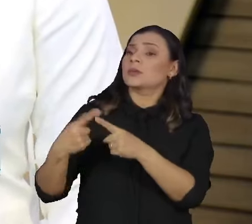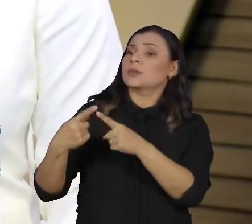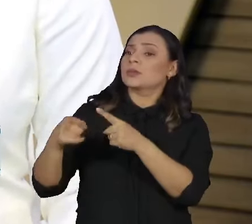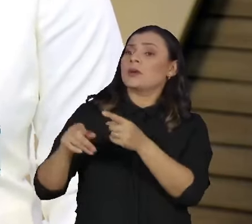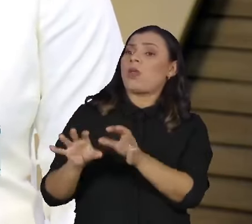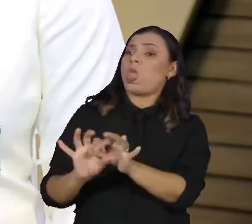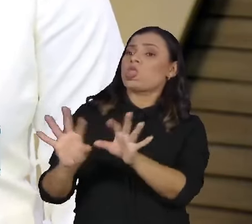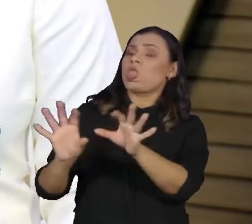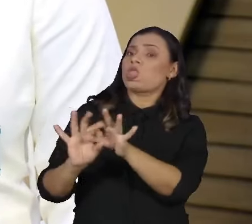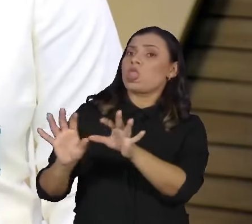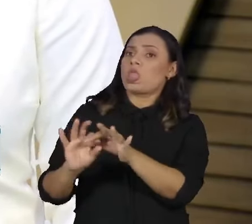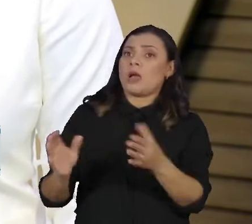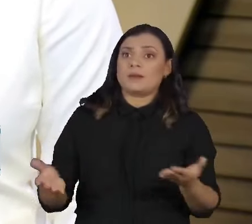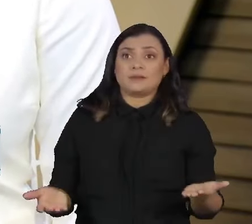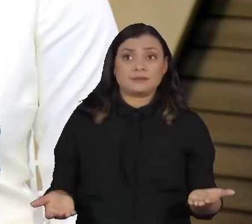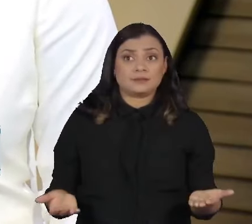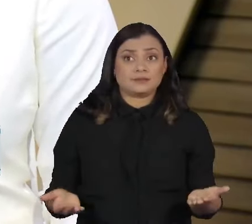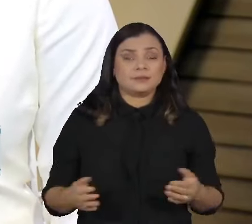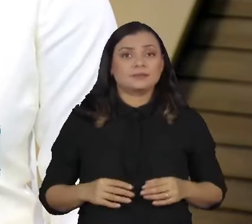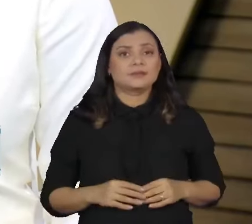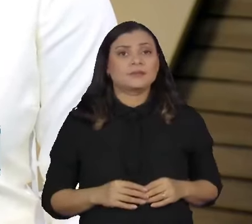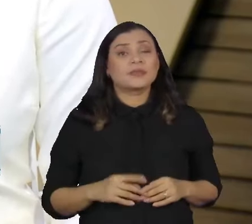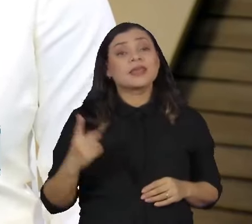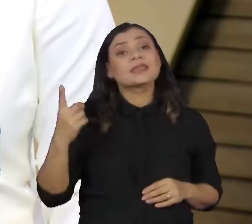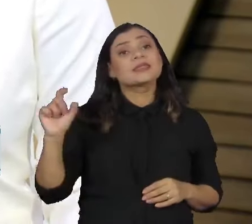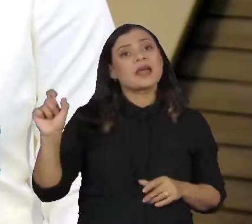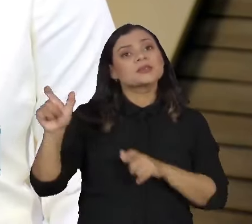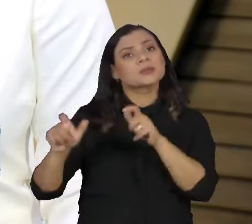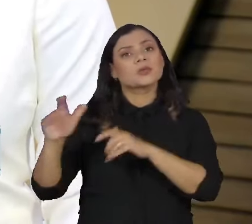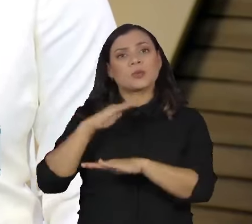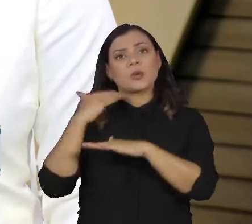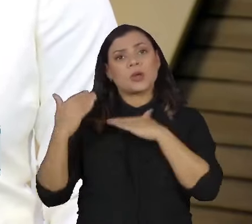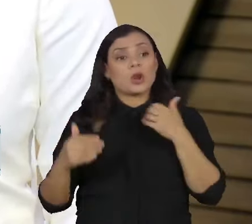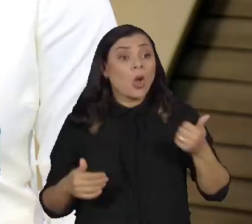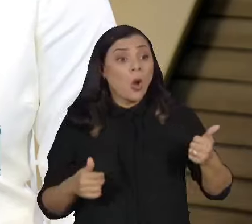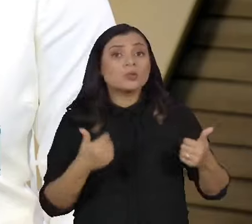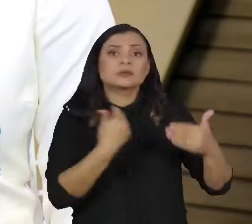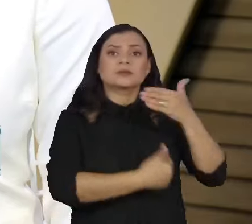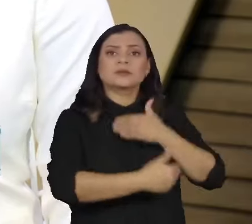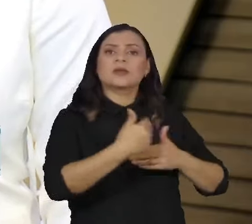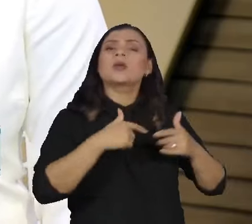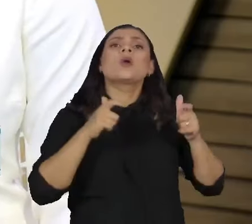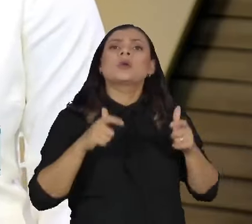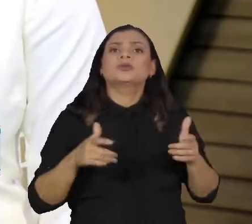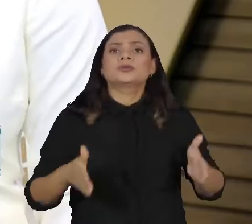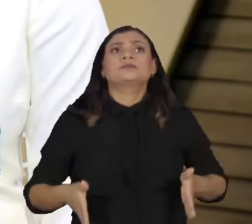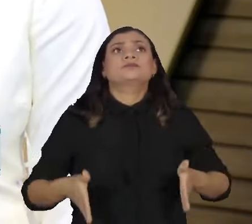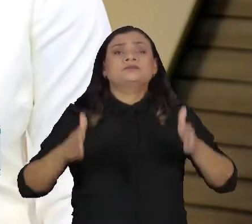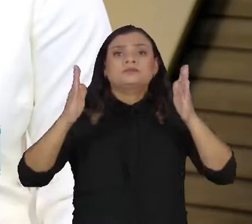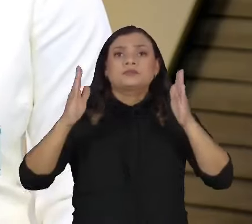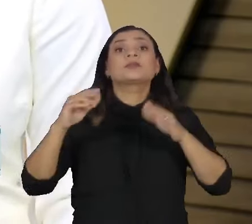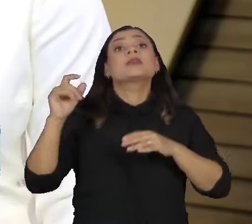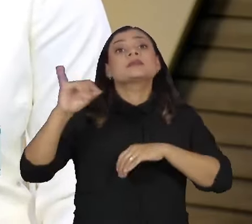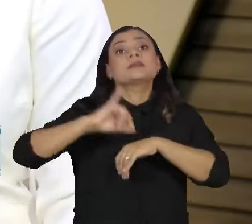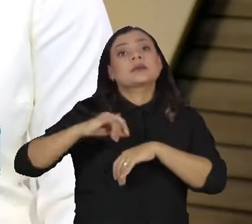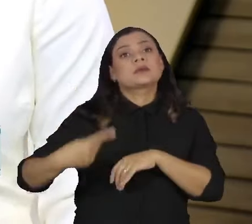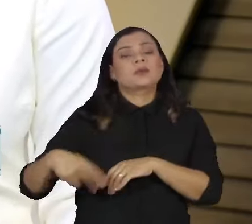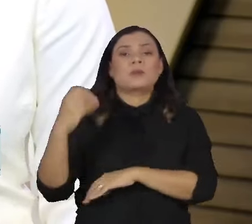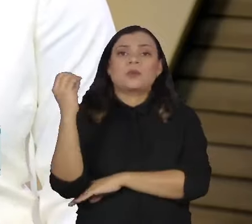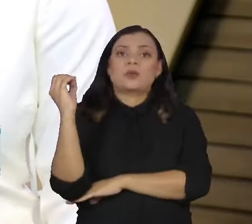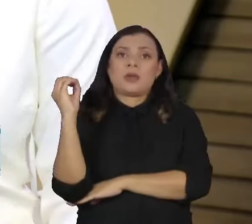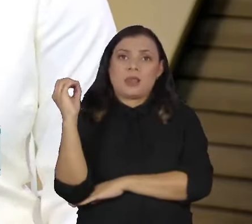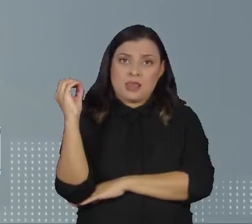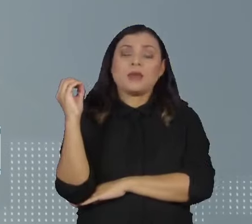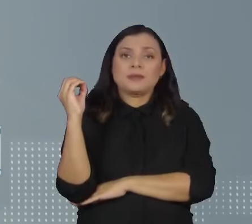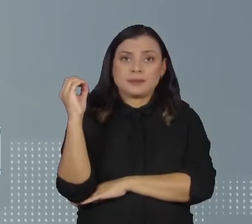Pelo menos 10 pessoas morreram e outras 11 ficaram feridas em um incêndio em uma pensão no centro de Porto Alegre, no Rio Grande do